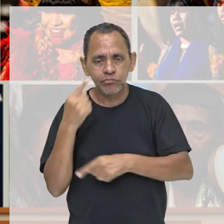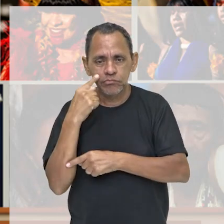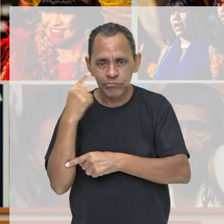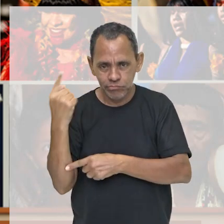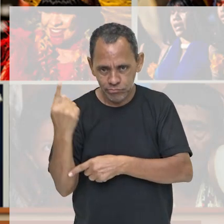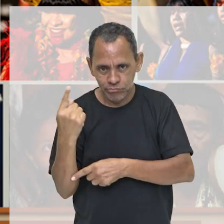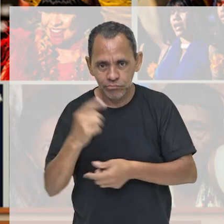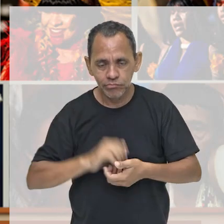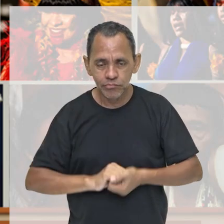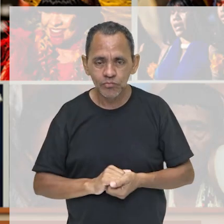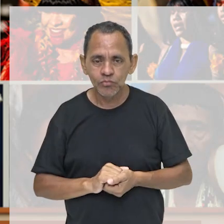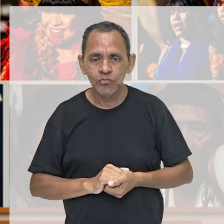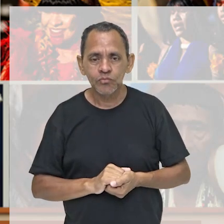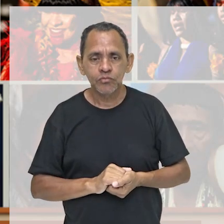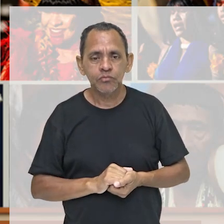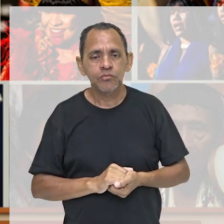das